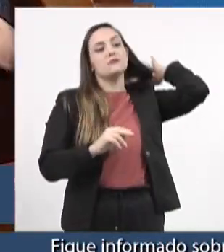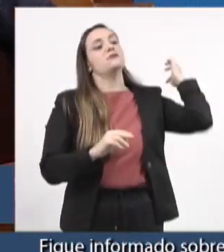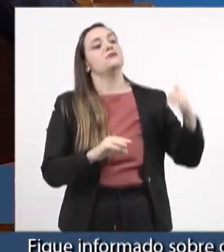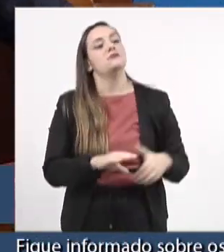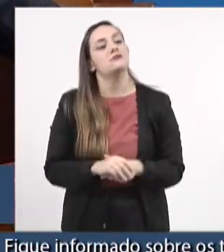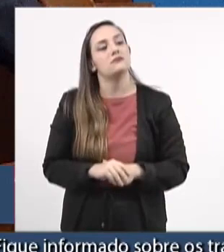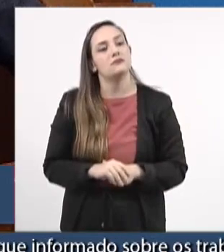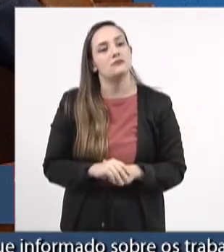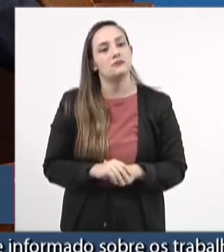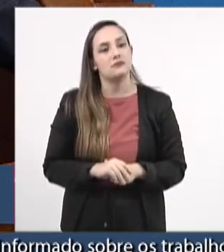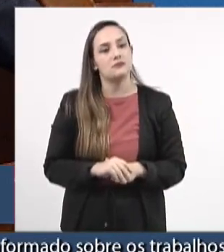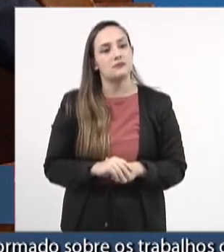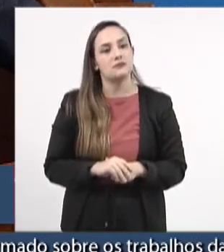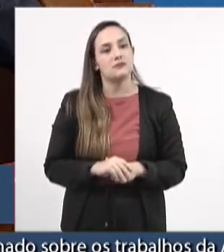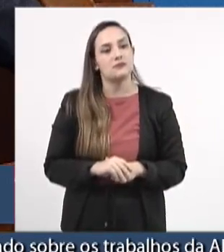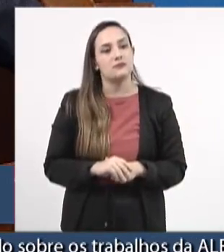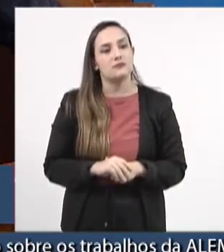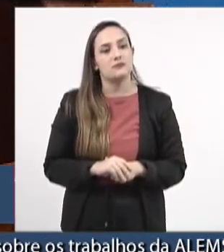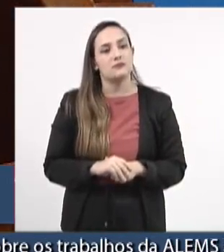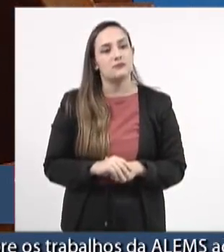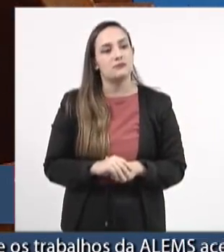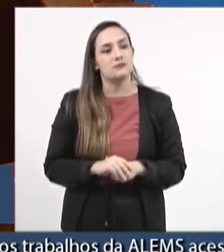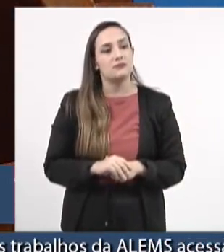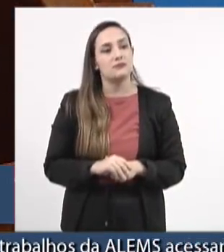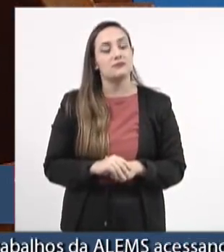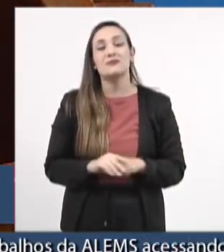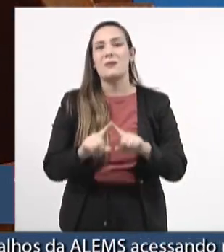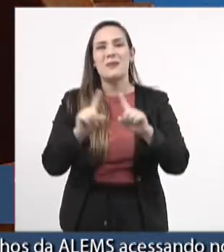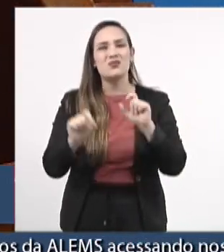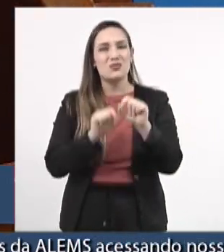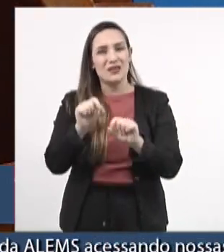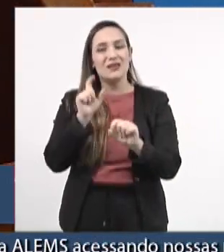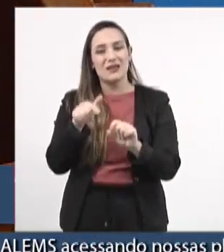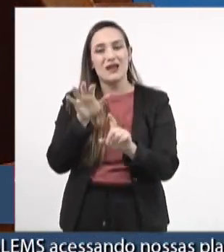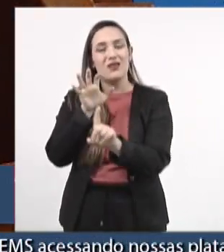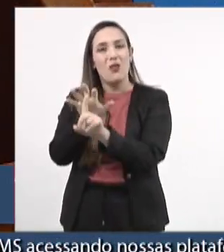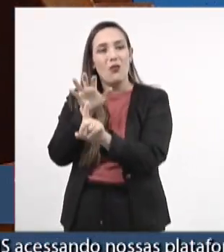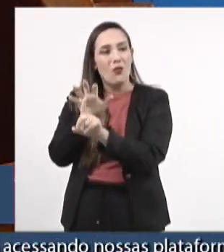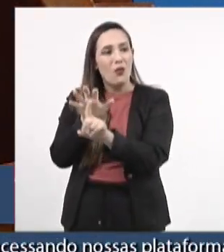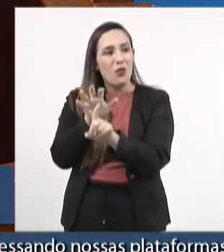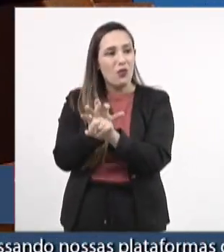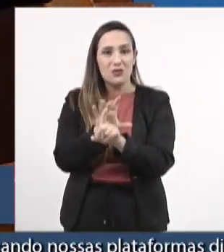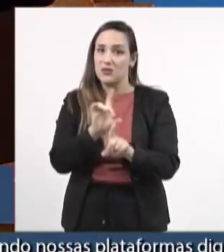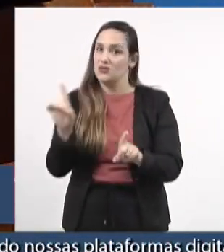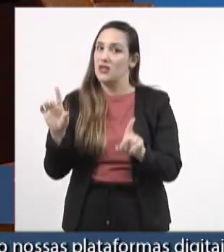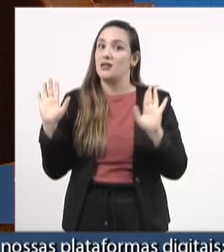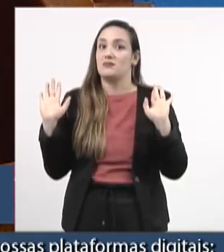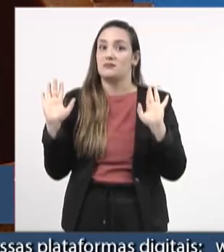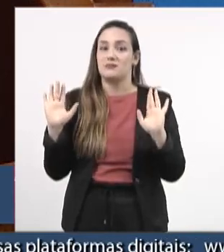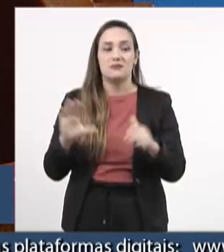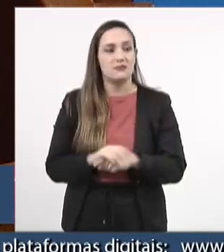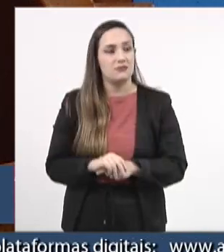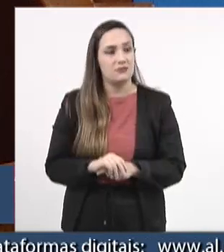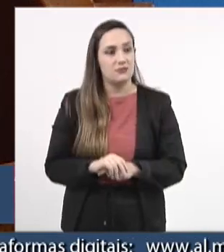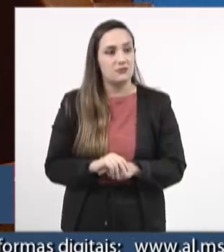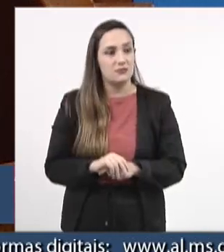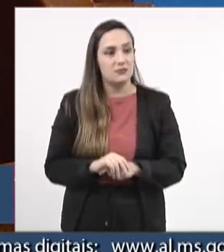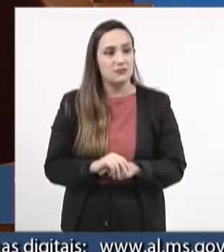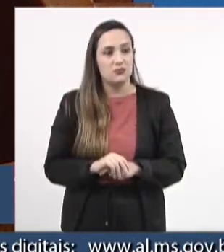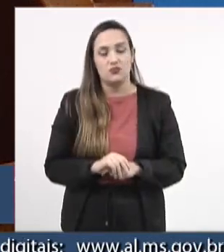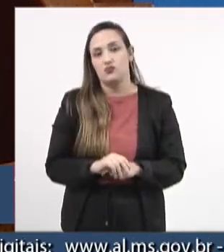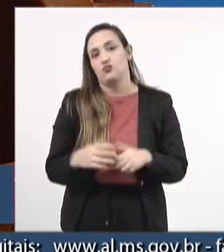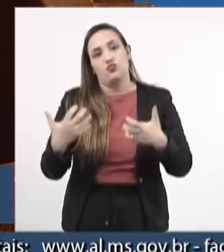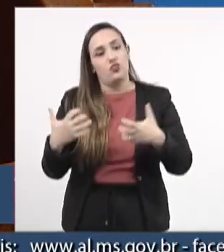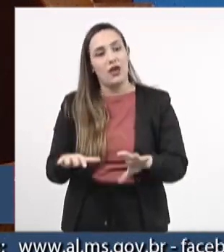daí, na verdade, vocês querem fazer a doutrinação ideológica da direita. Da direita, vocês não